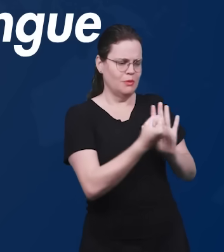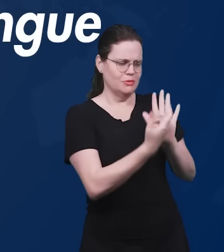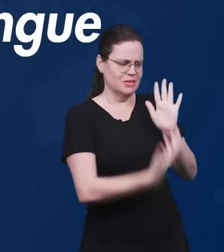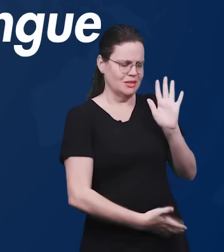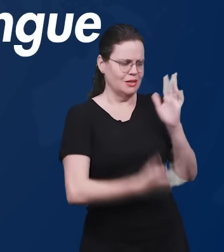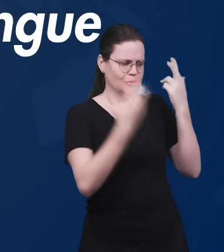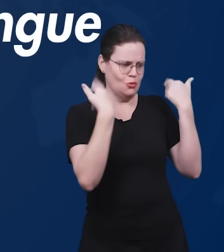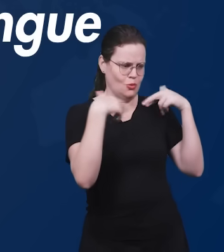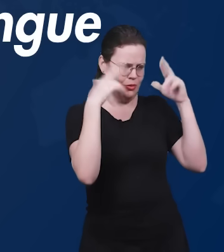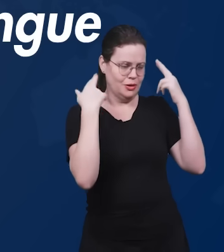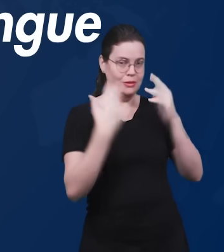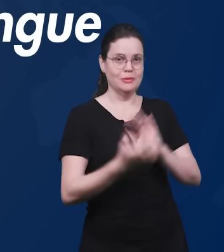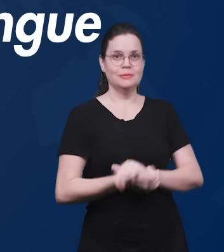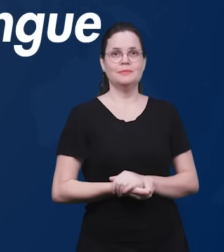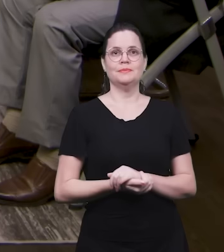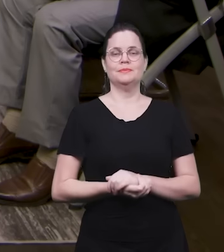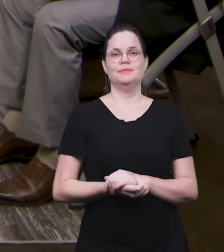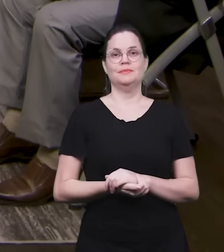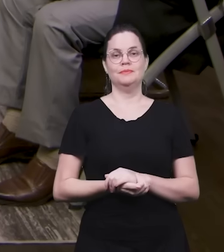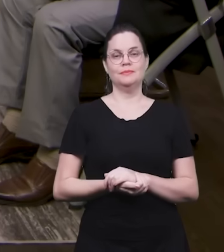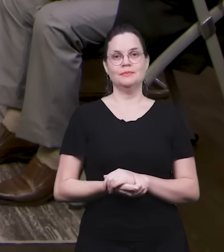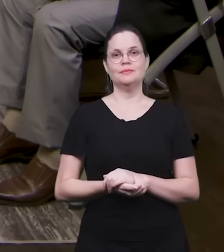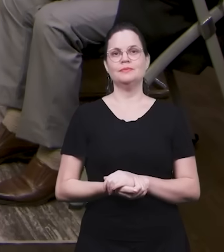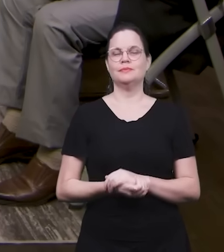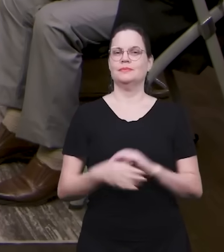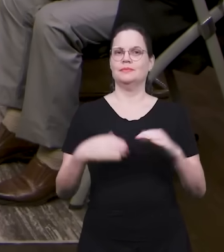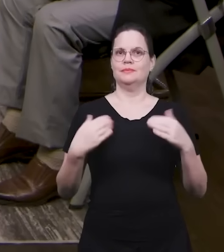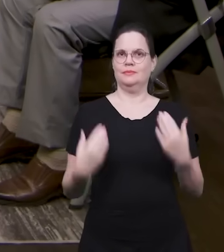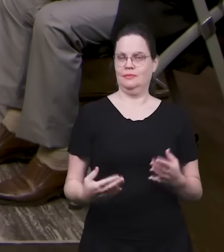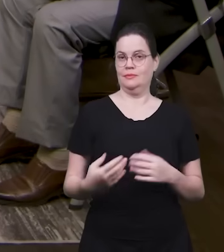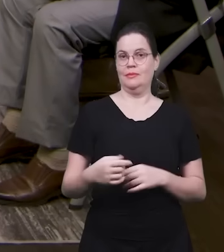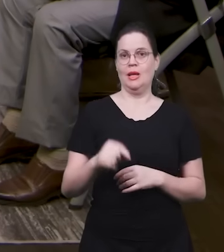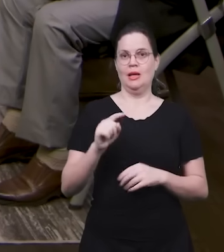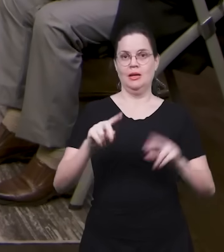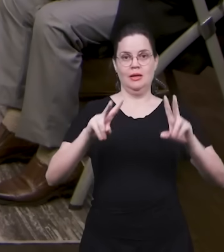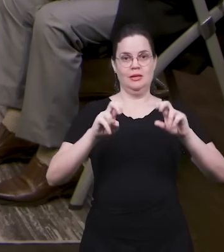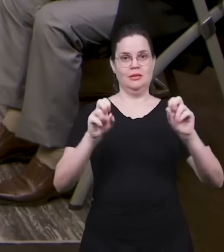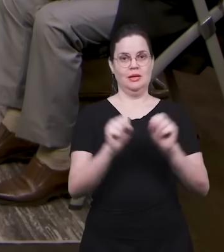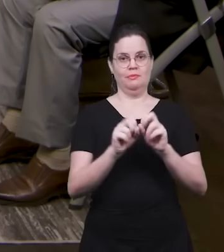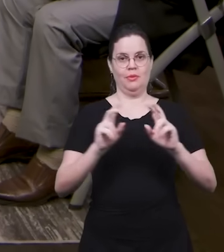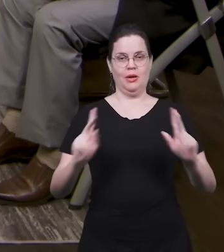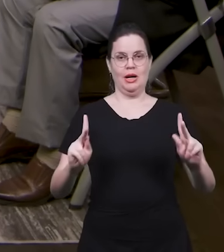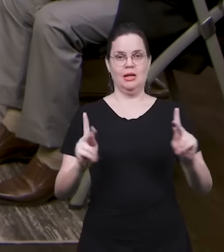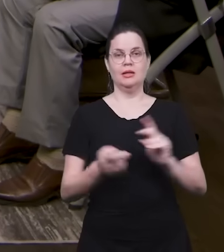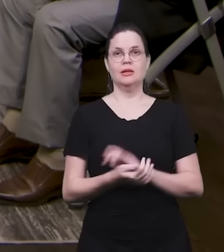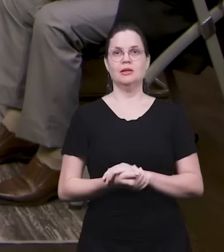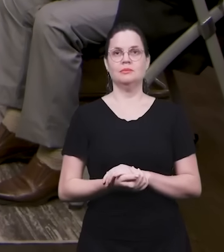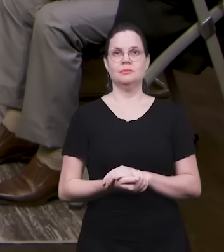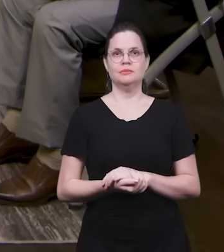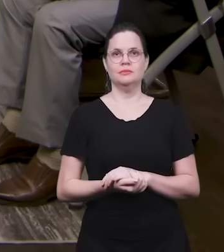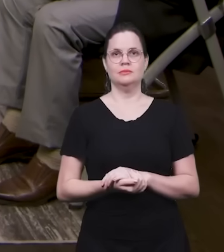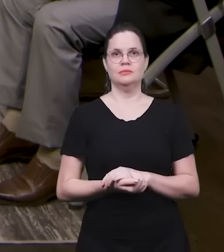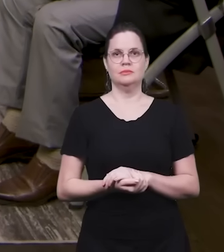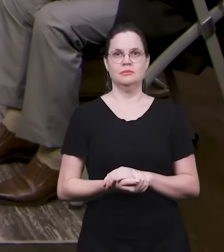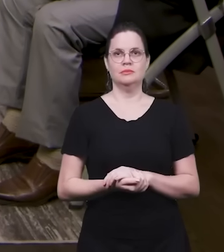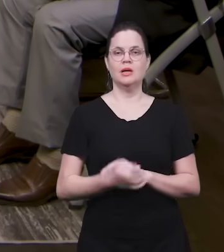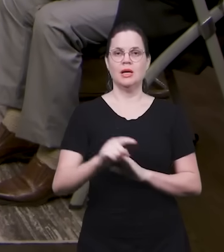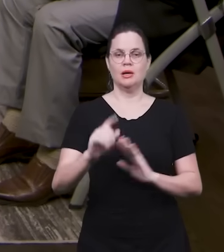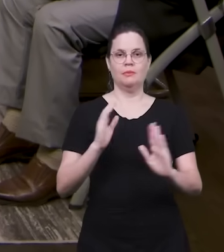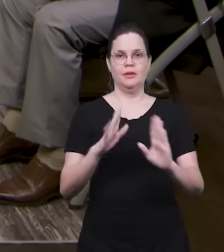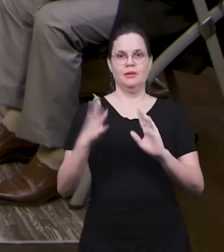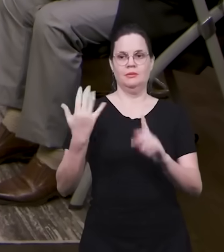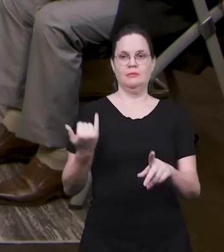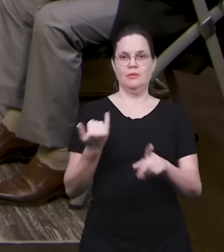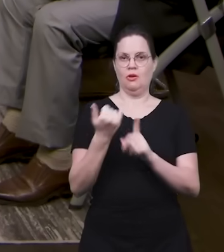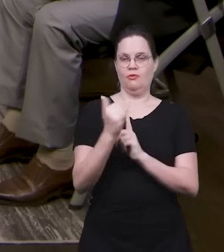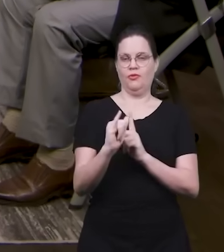do Cordeiro. Pastor Gedeuti, essa abordagem Apocalipse fala sobre um determinado momento no contexto profético da